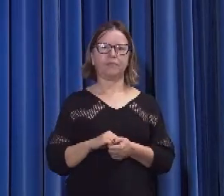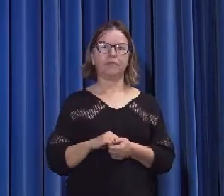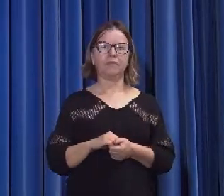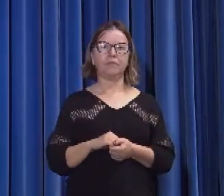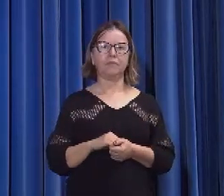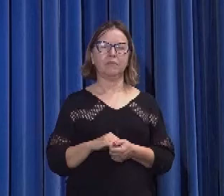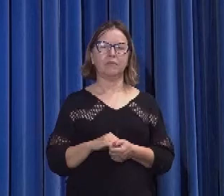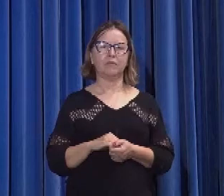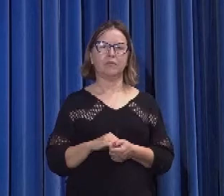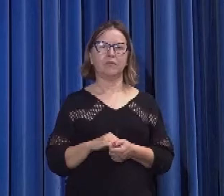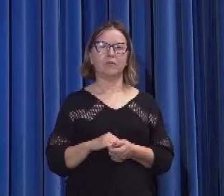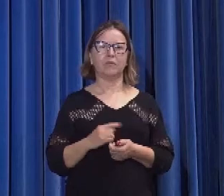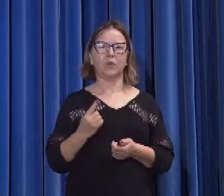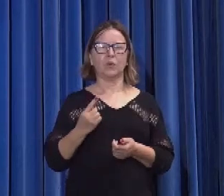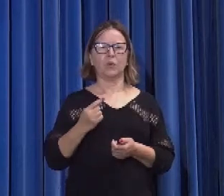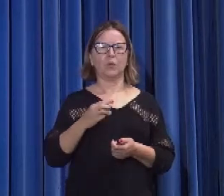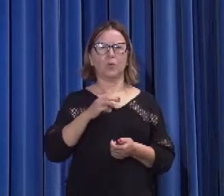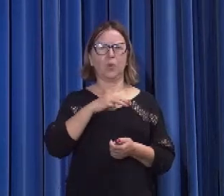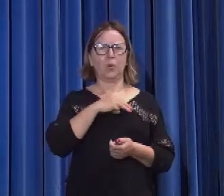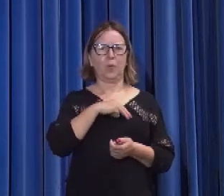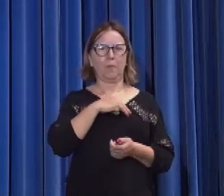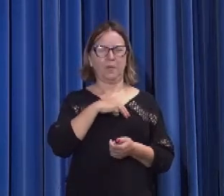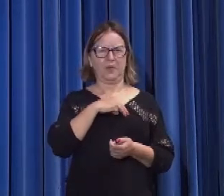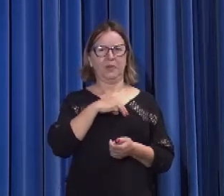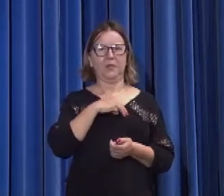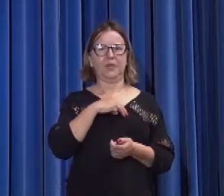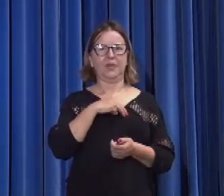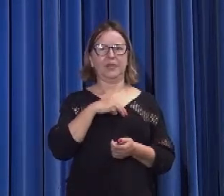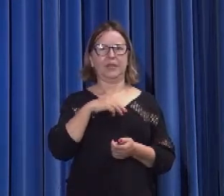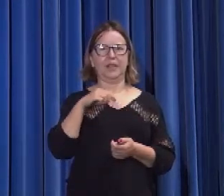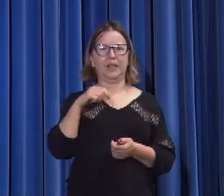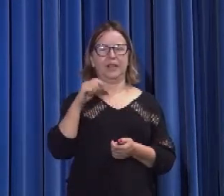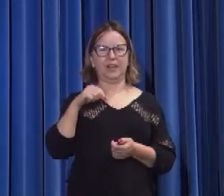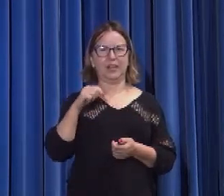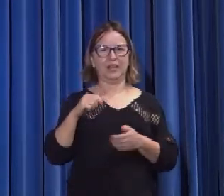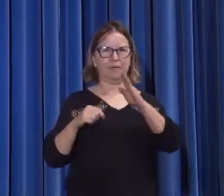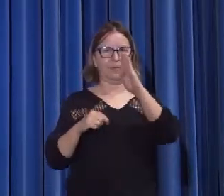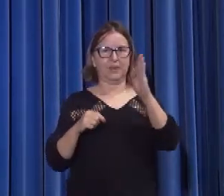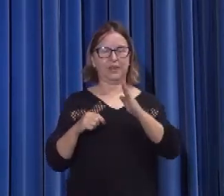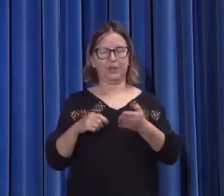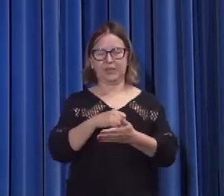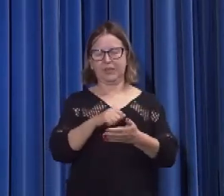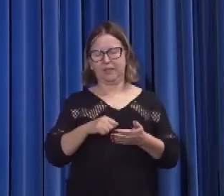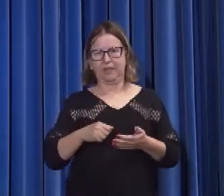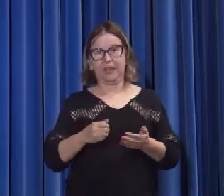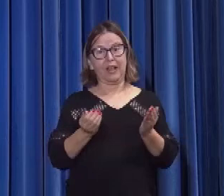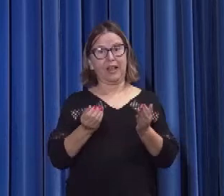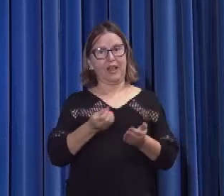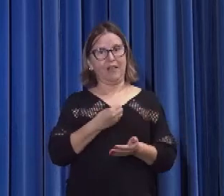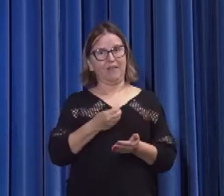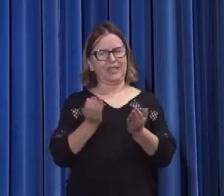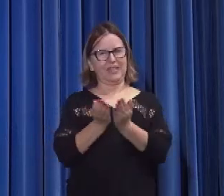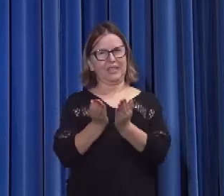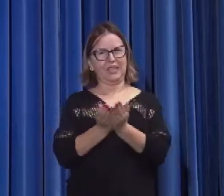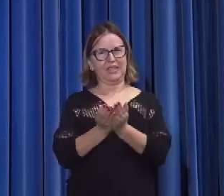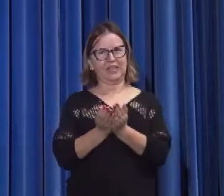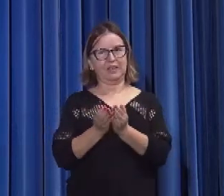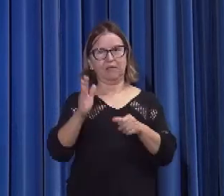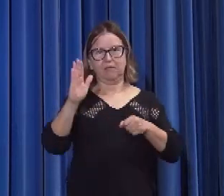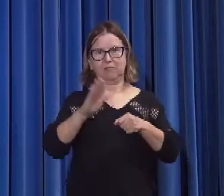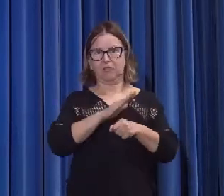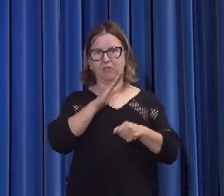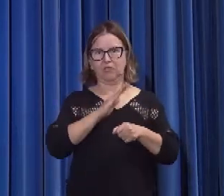Shedd, missionário e pastor no Brasil, assim escreveu: a vida cristã será repleta de dificuldades